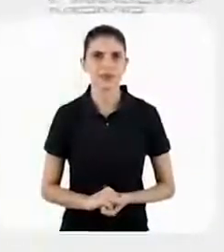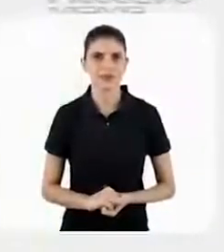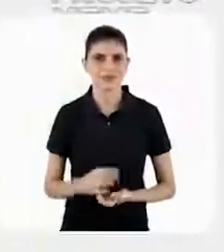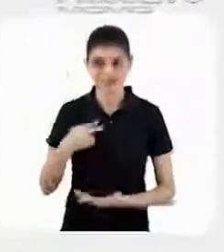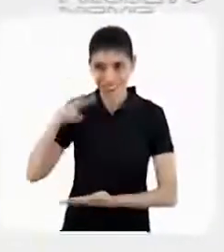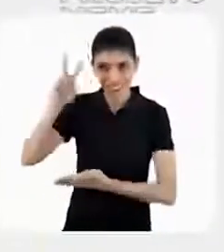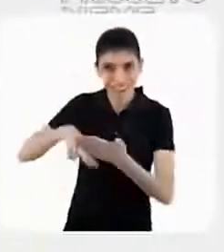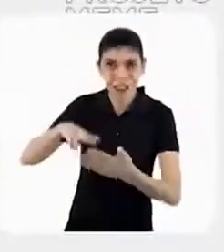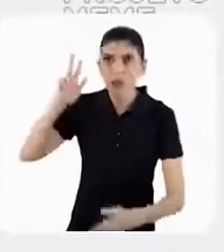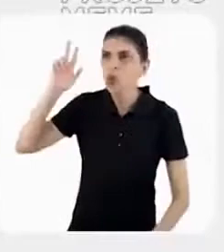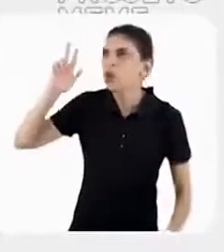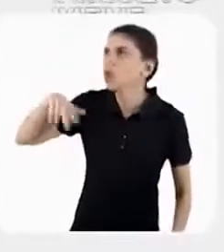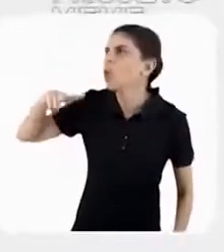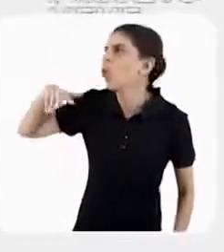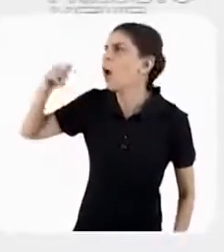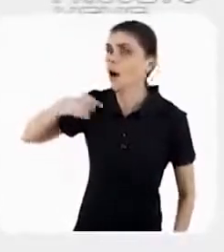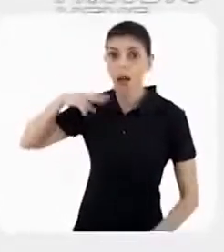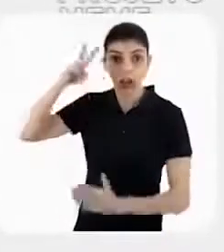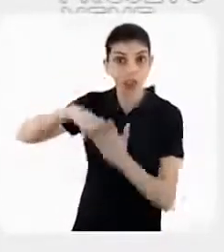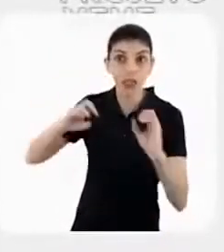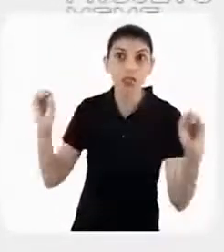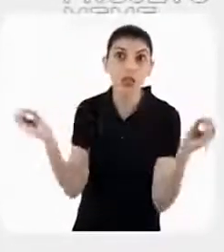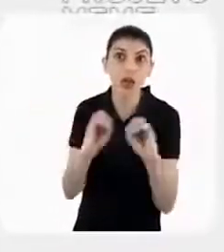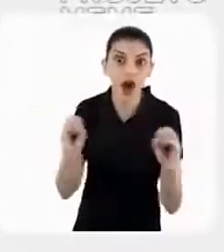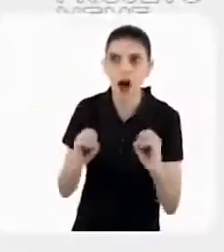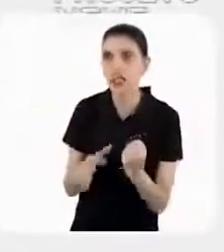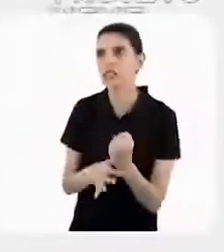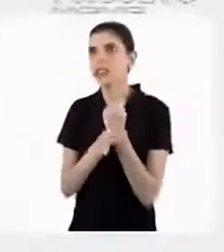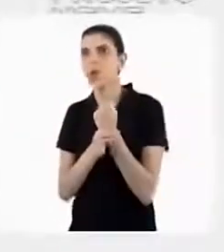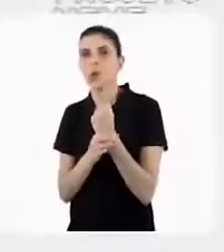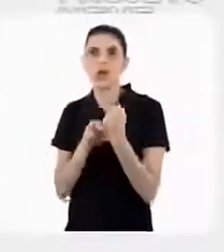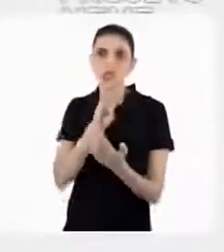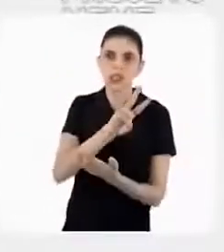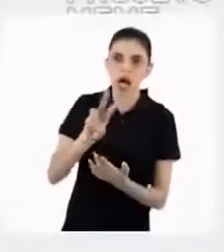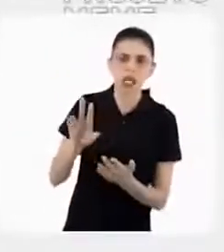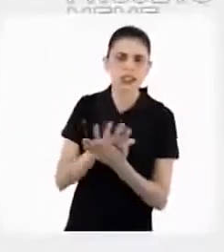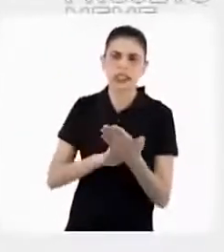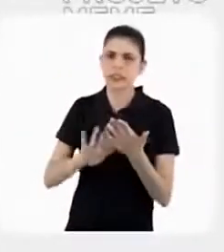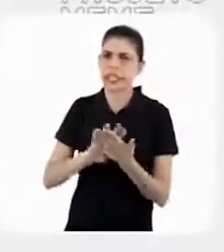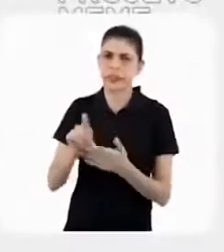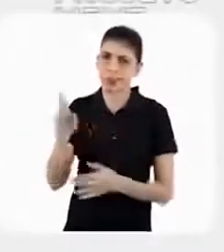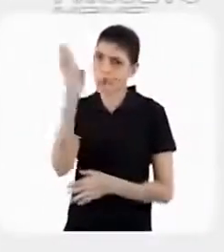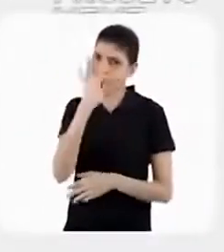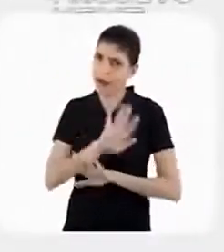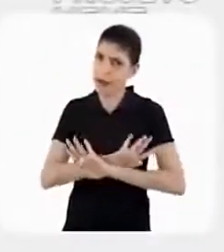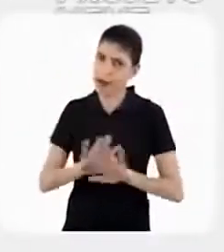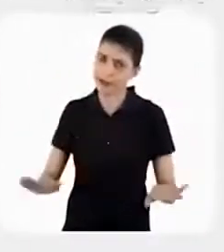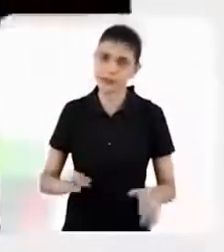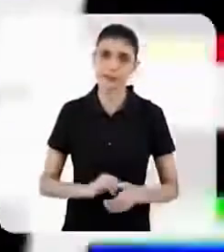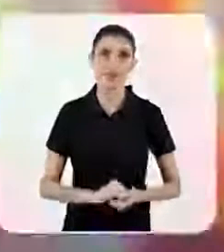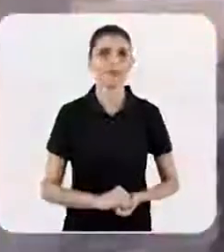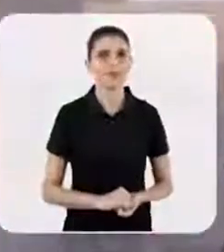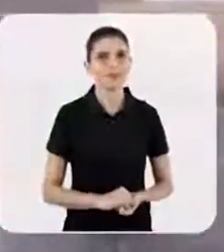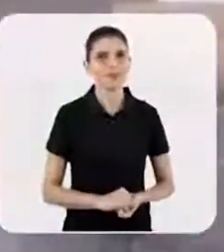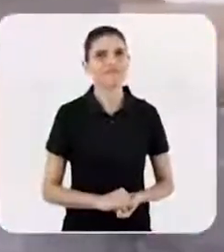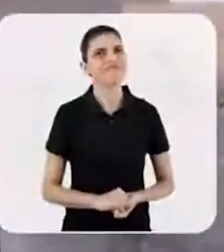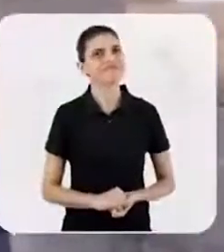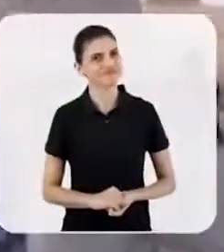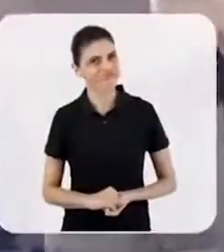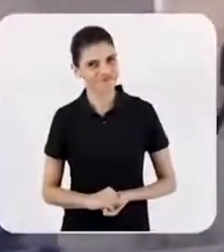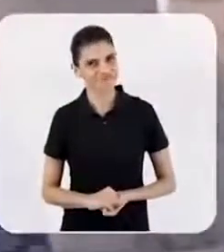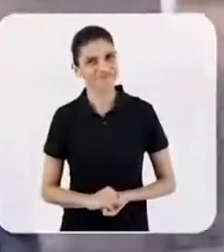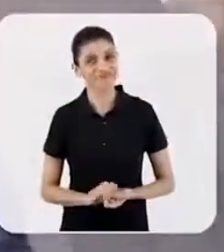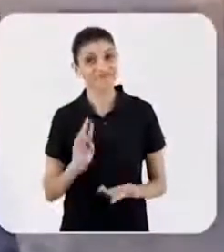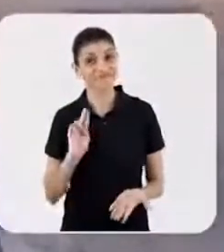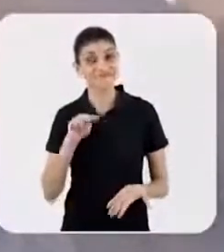Eu nunca li nada desse site aí, nunca li esse negócio de segurança do site, não. Esse é o Brasil que eu quero.